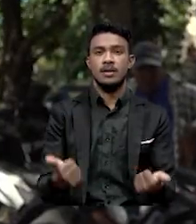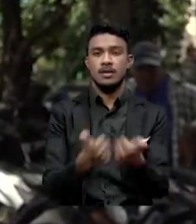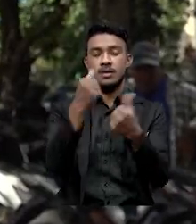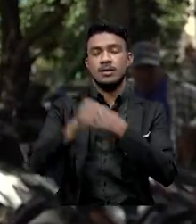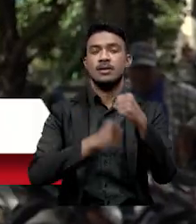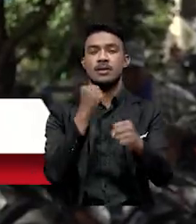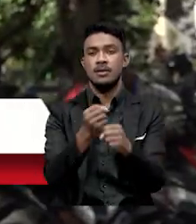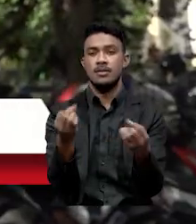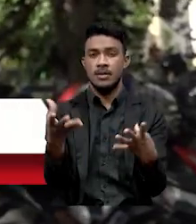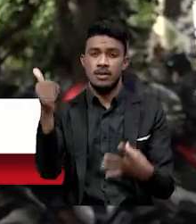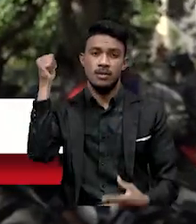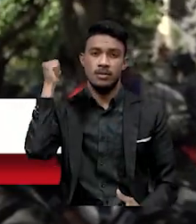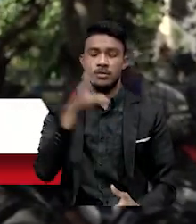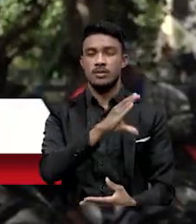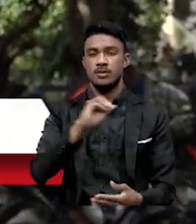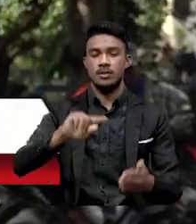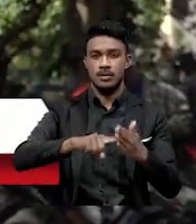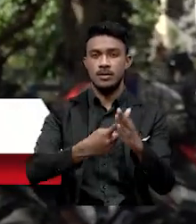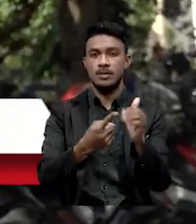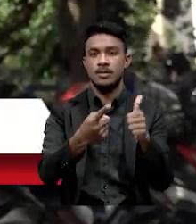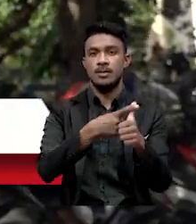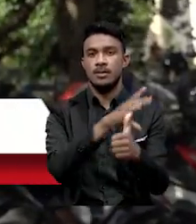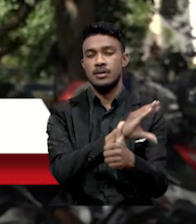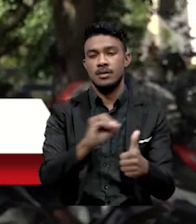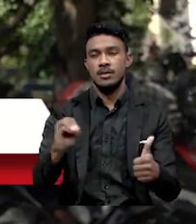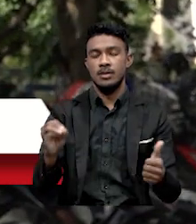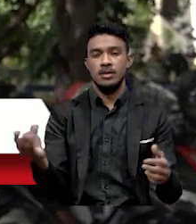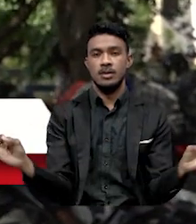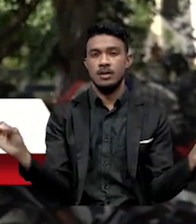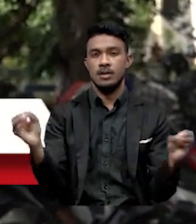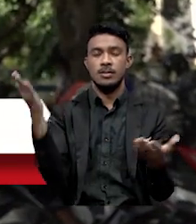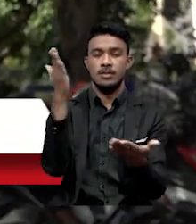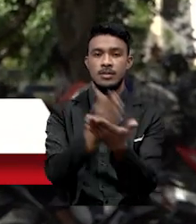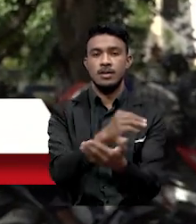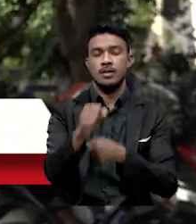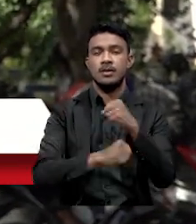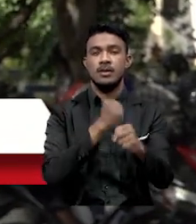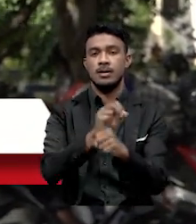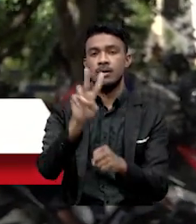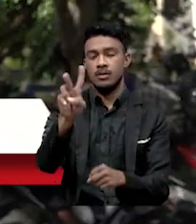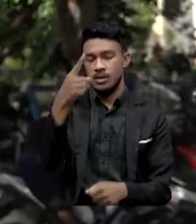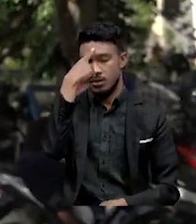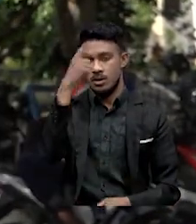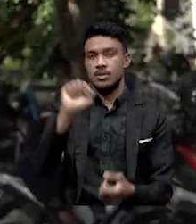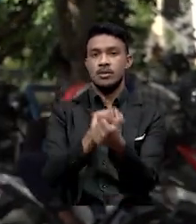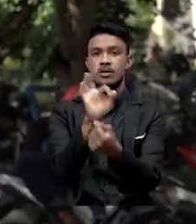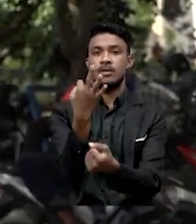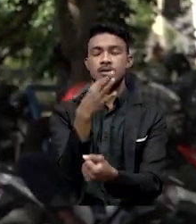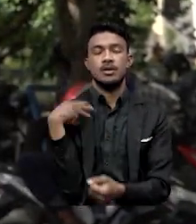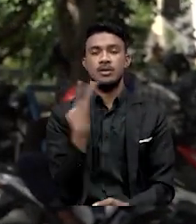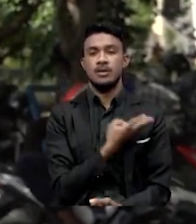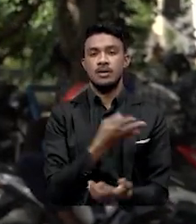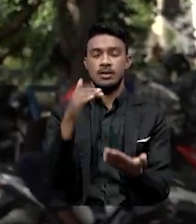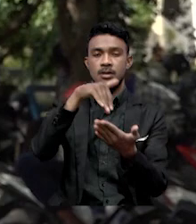Guba, a rua primeiro aniversário. Infelizmente, lá, Lao, e Tina Rua Nelaran, está uma pandemia, e hoje, interveio realiza